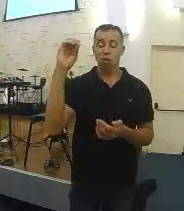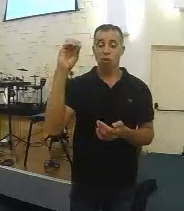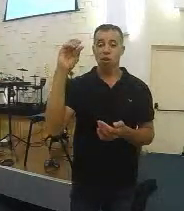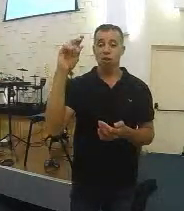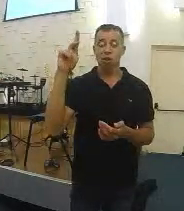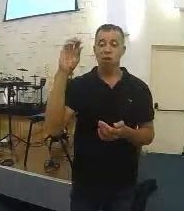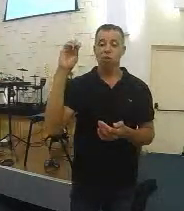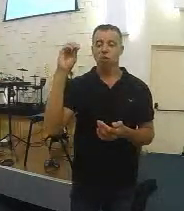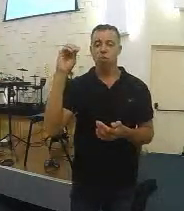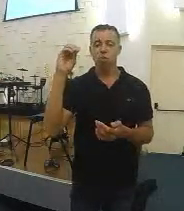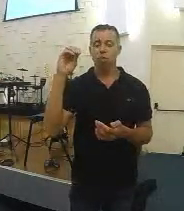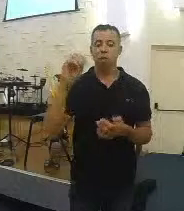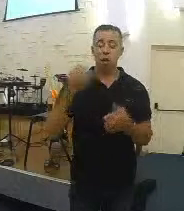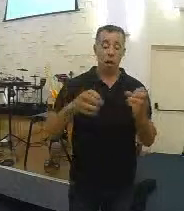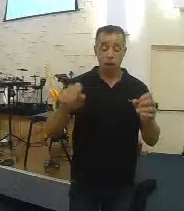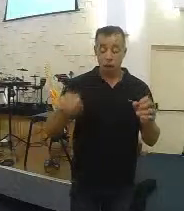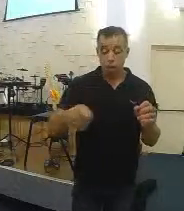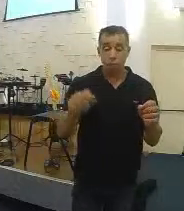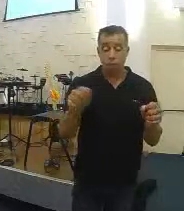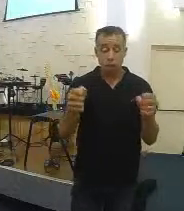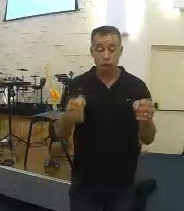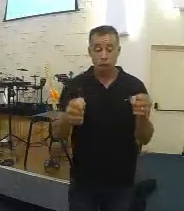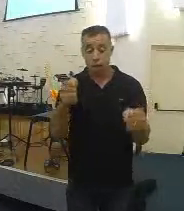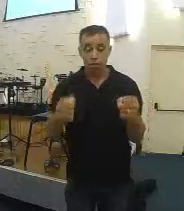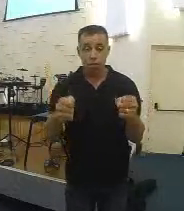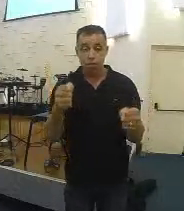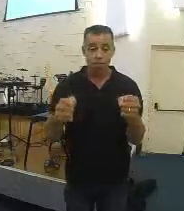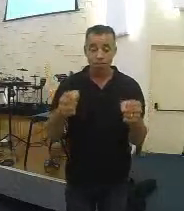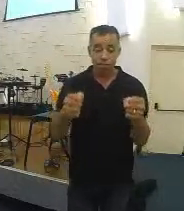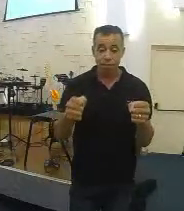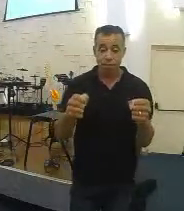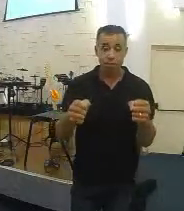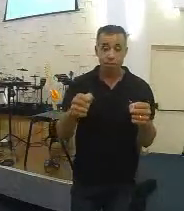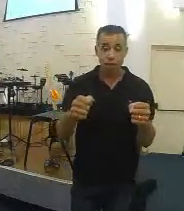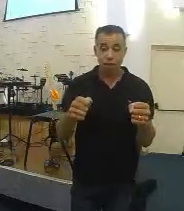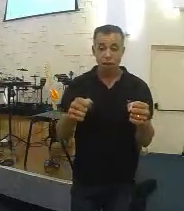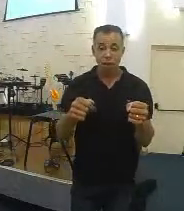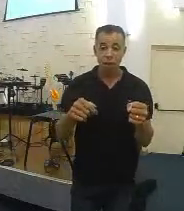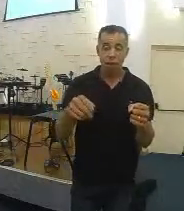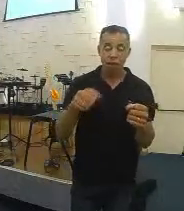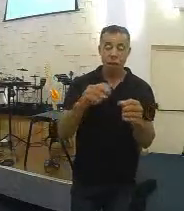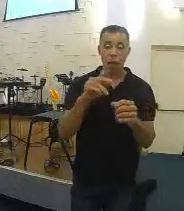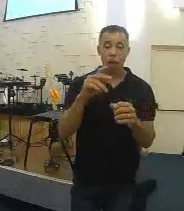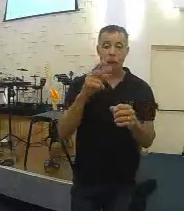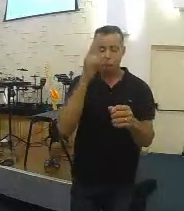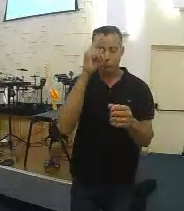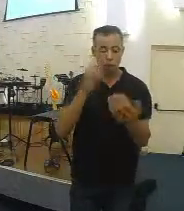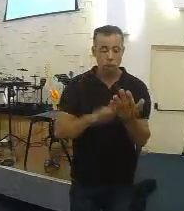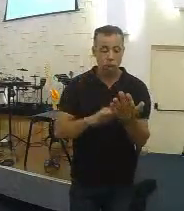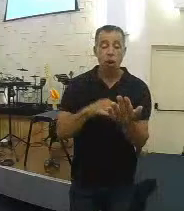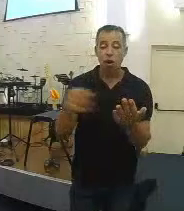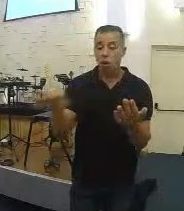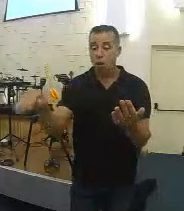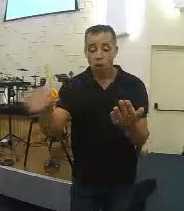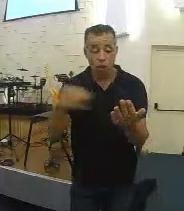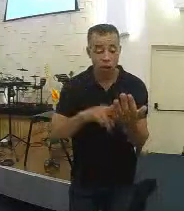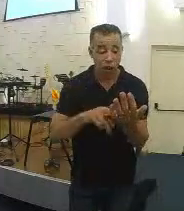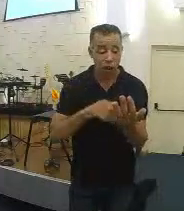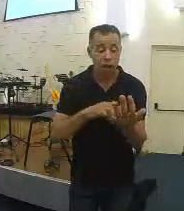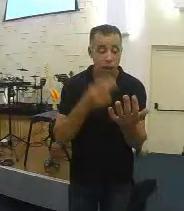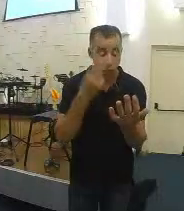religioso, mas ao meio-dia, se houver alguém querendo ler a mão dele, ele permite que a mão seja lida. E